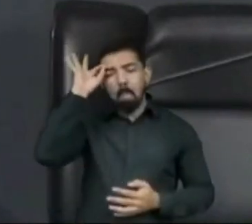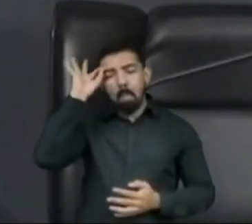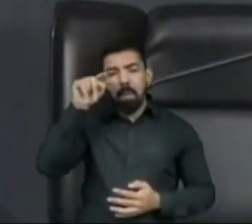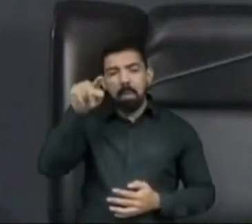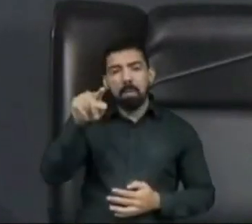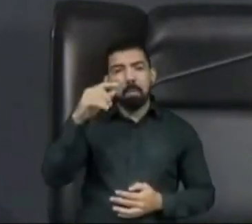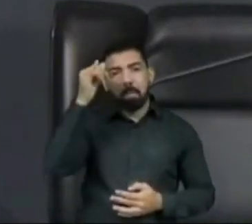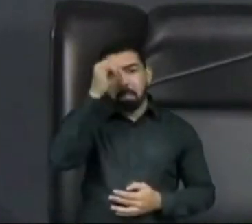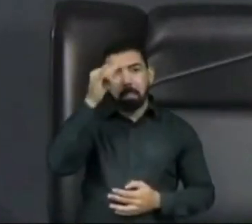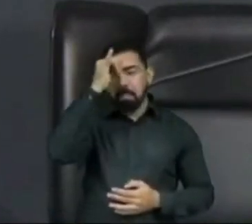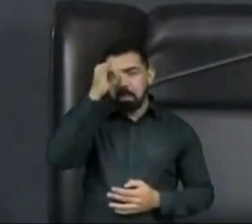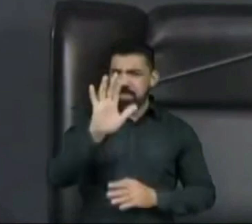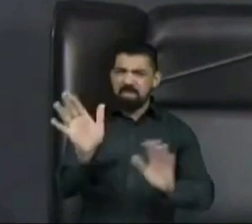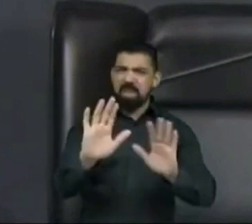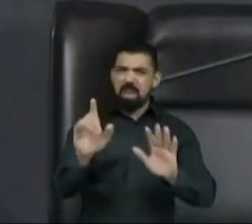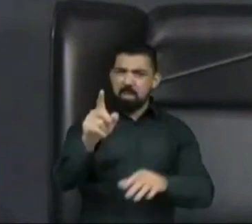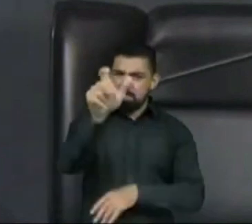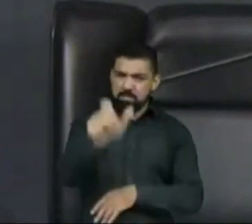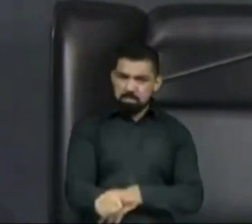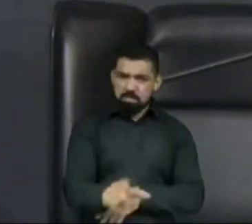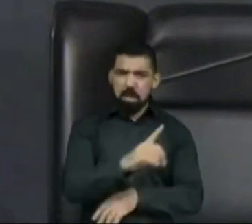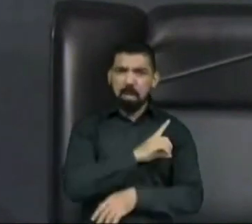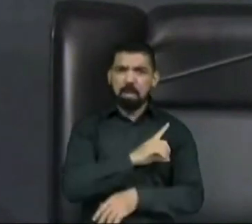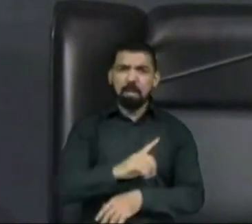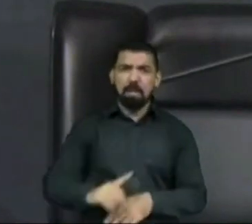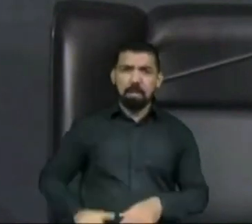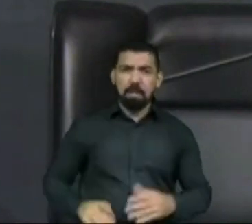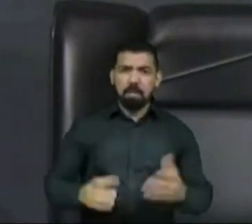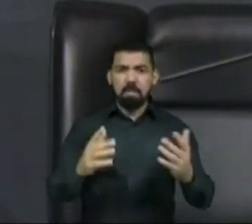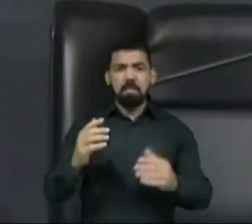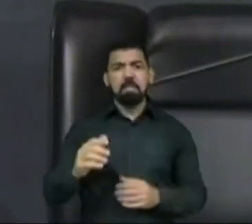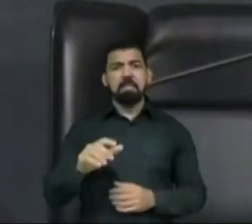Certamente não está, porque Vossa Excelência tem um QI elevado.